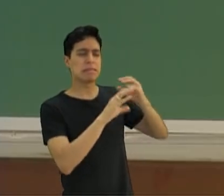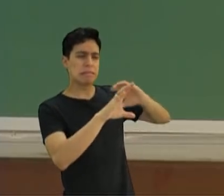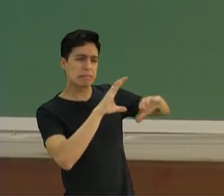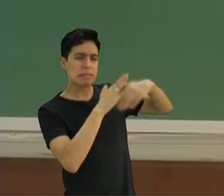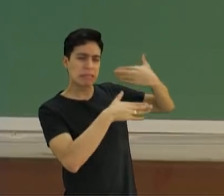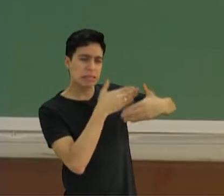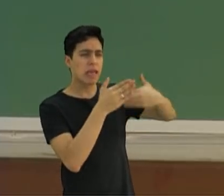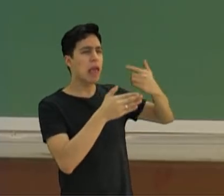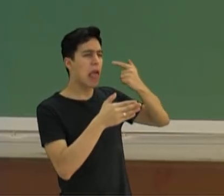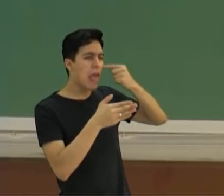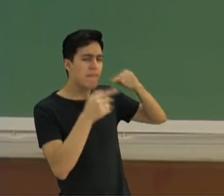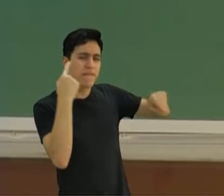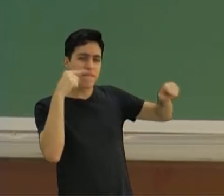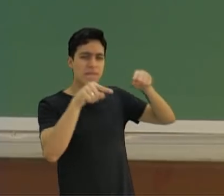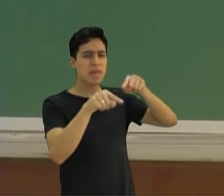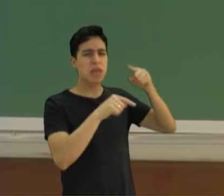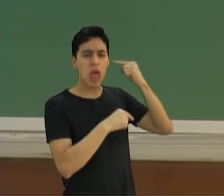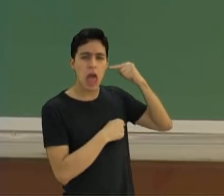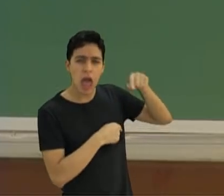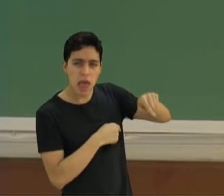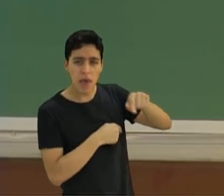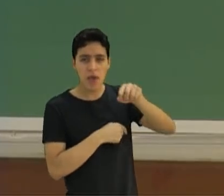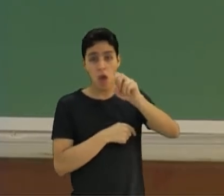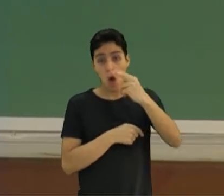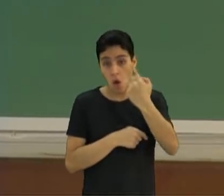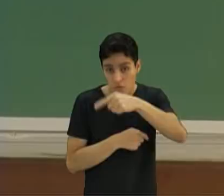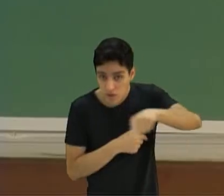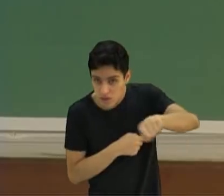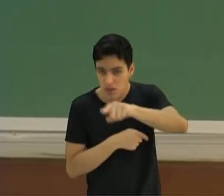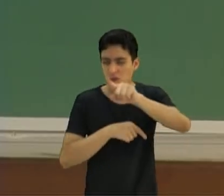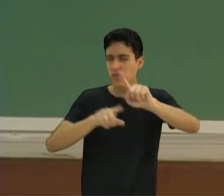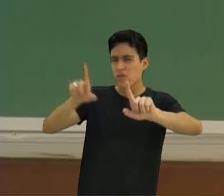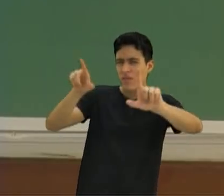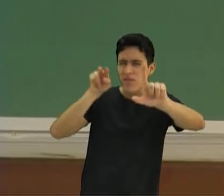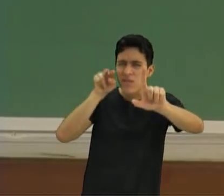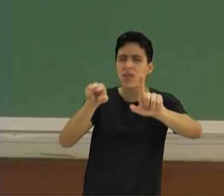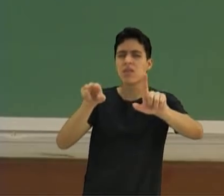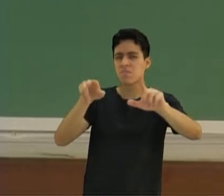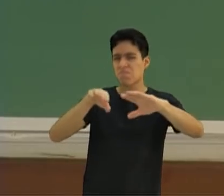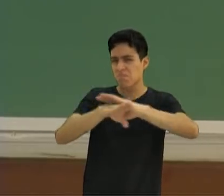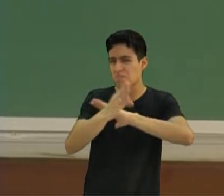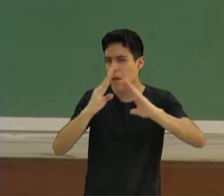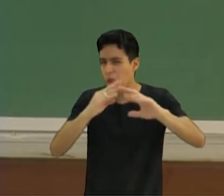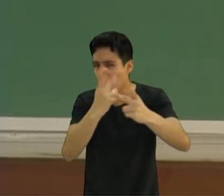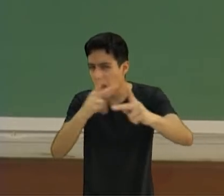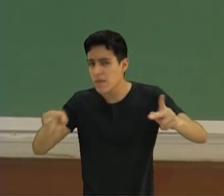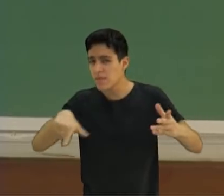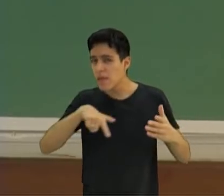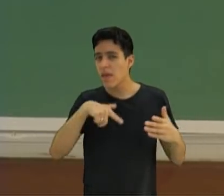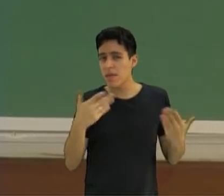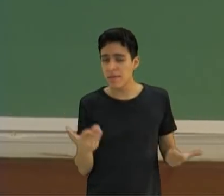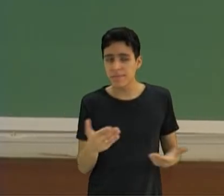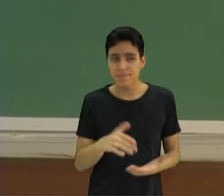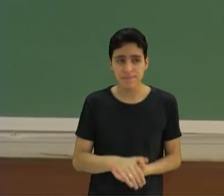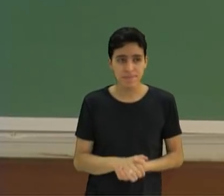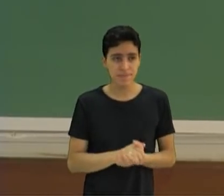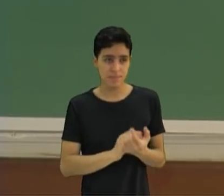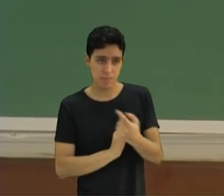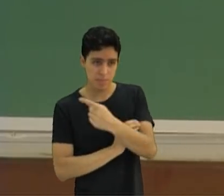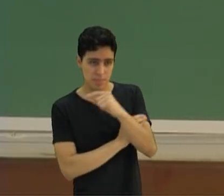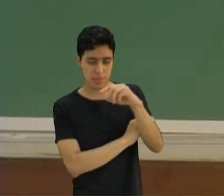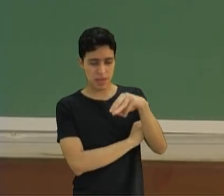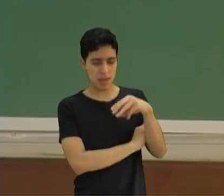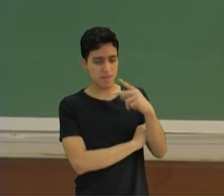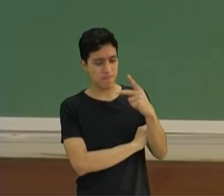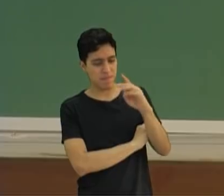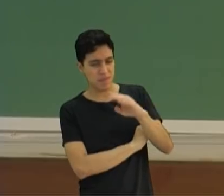ouvir MPB? Ou você já viu na televisão, conhece alguns cantores? A MPB